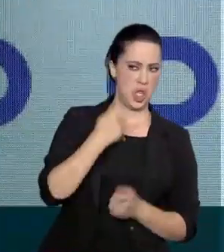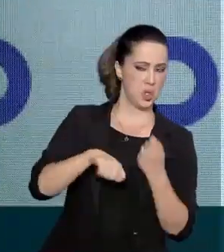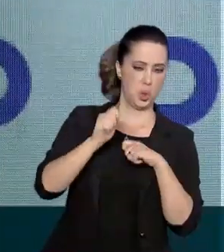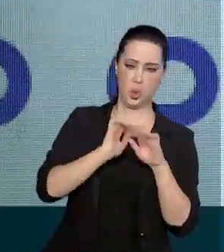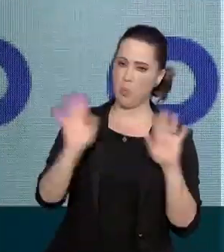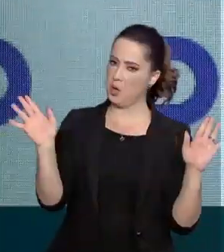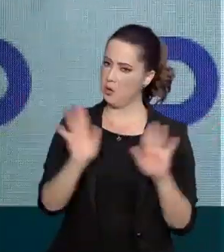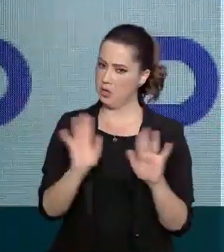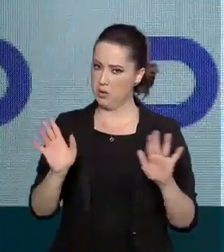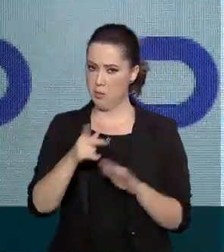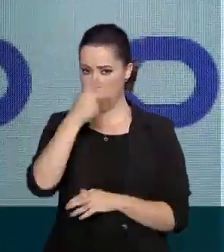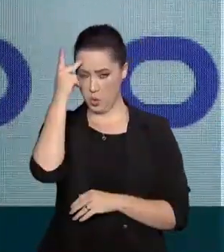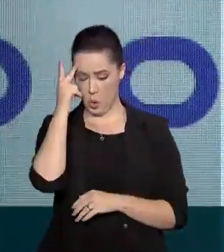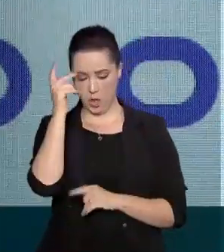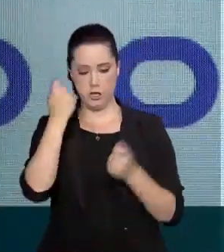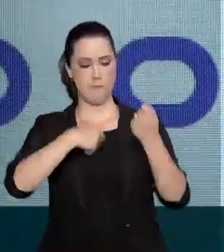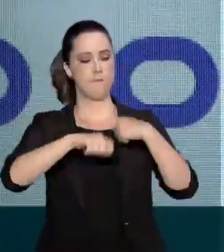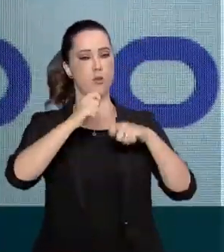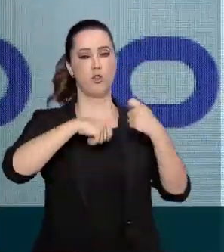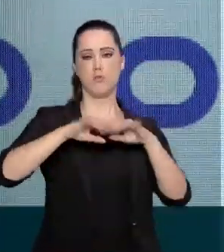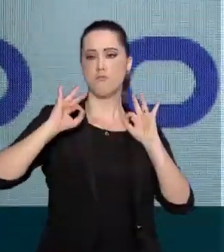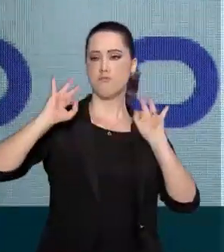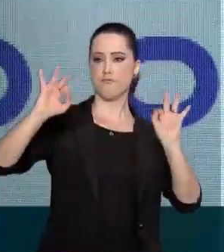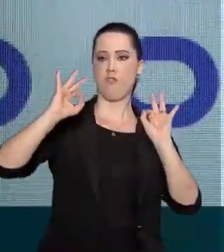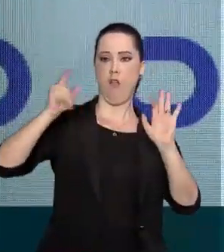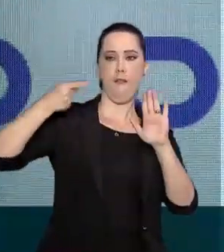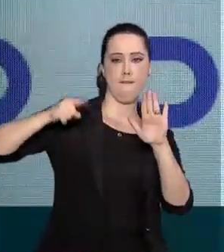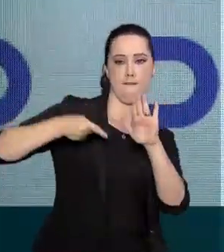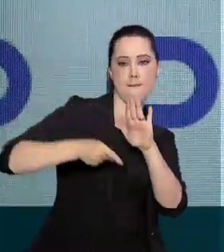Quem entendia, afundou o Brasil.